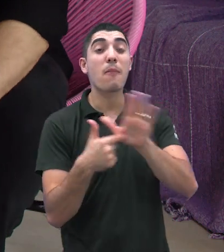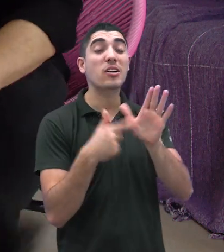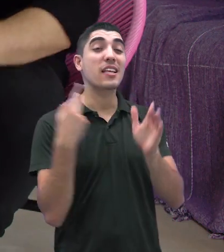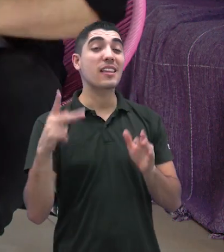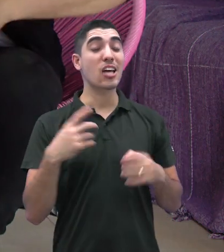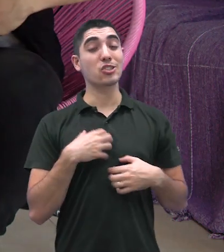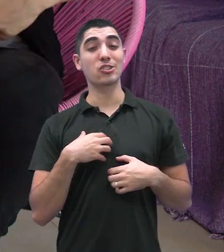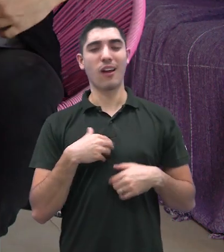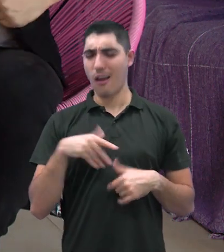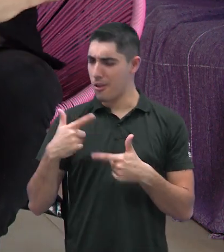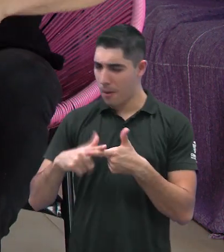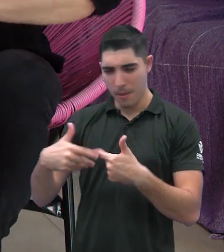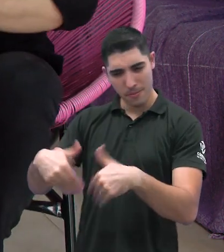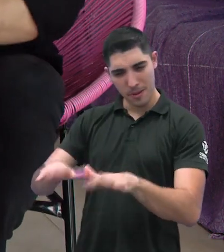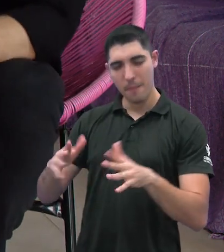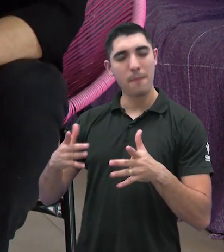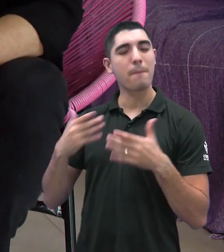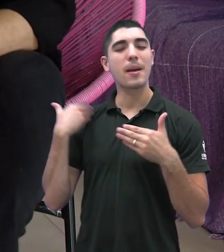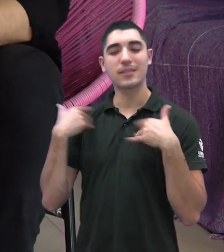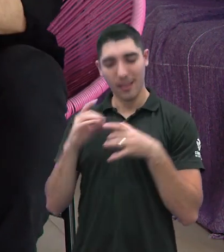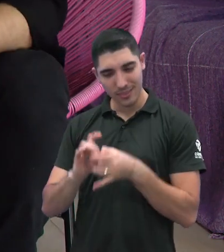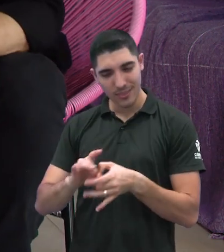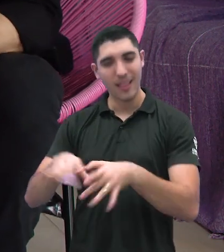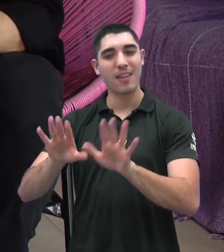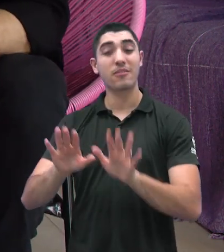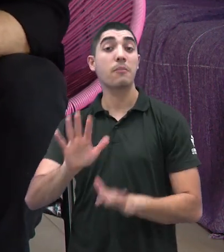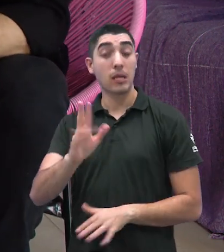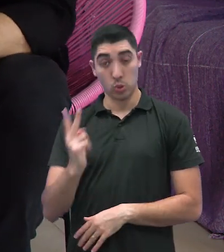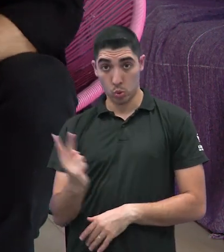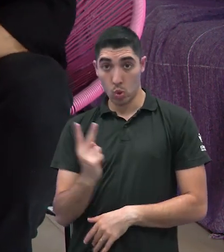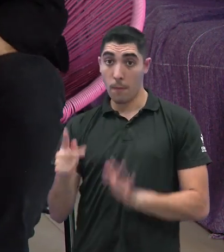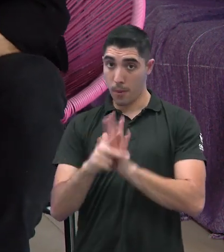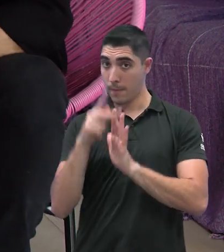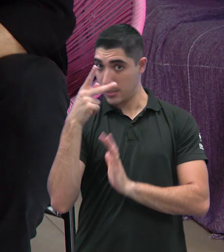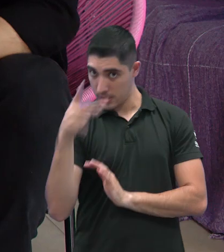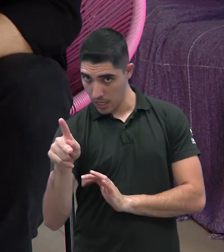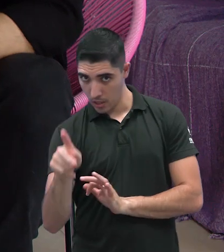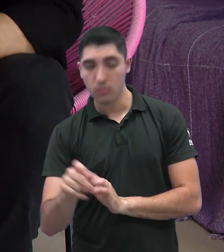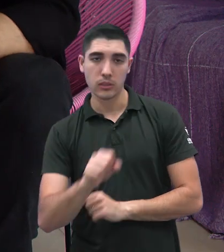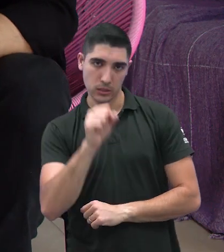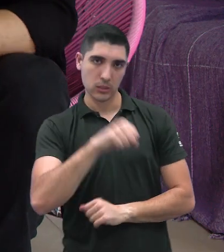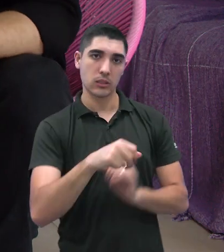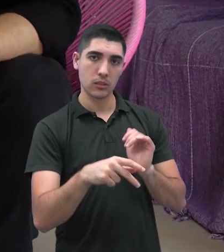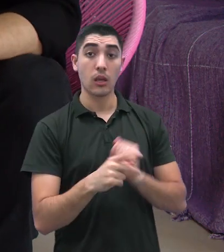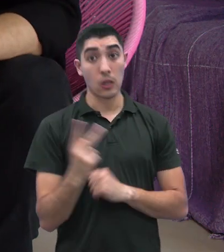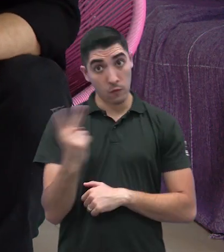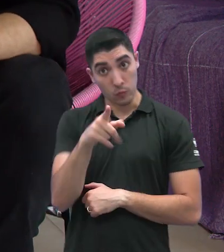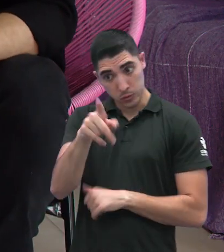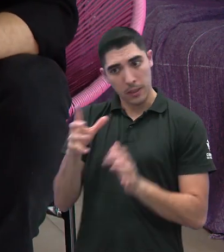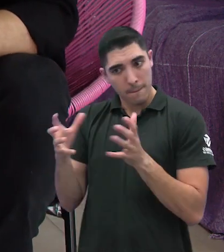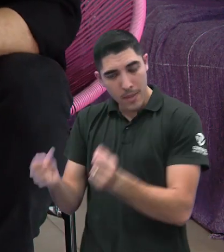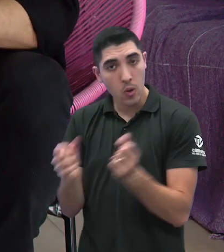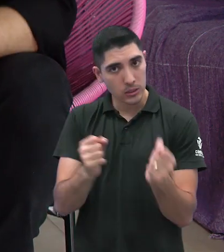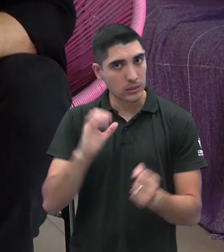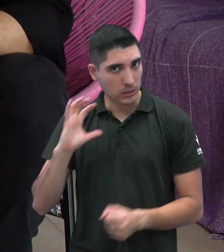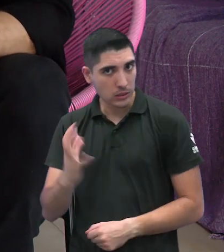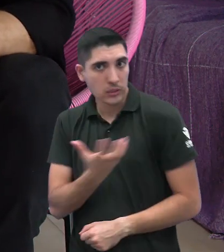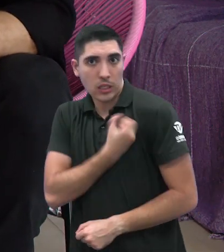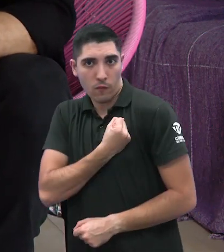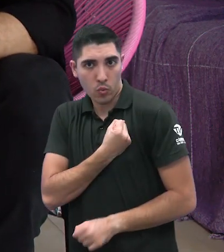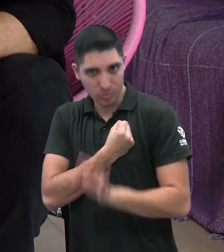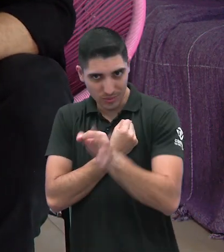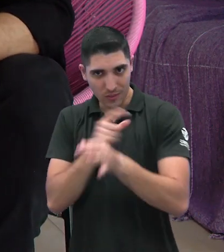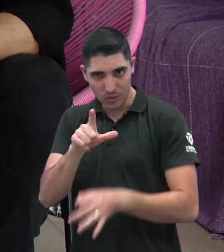estrelato. E não tem problema, deixa ela passear por aí. Mas a gente tá mostrando os dois porque eles são seus. São meus. Né? E também resgatados. Sim. Mas